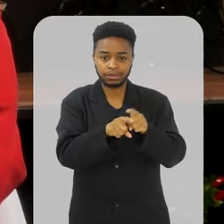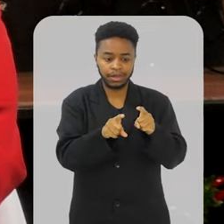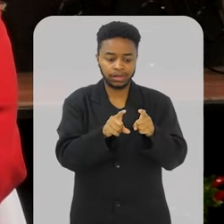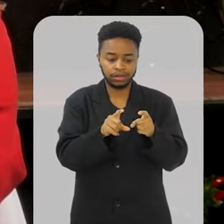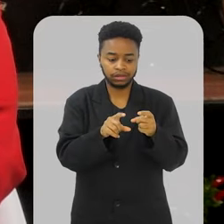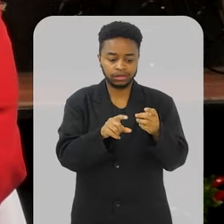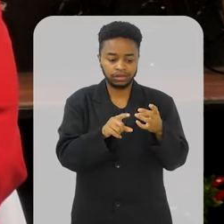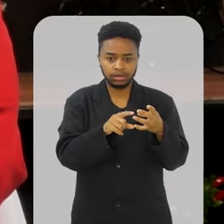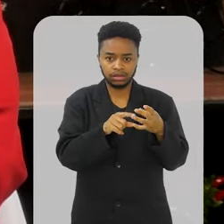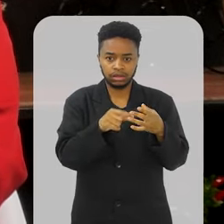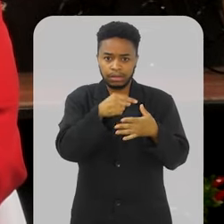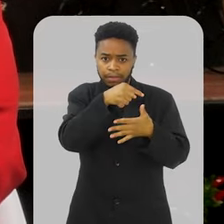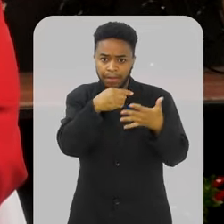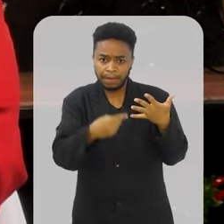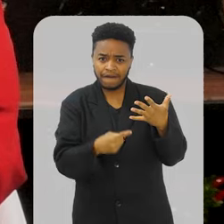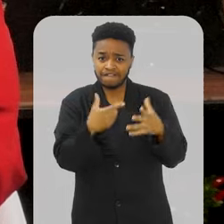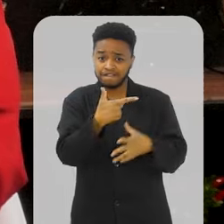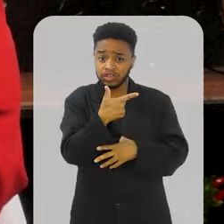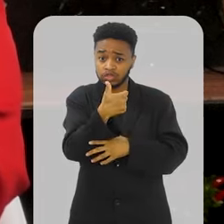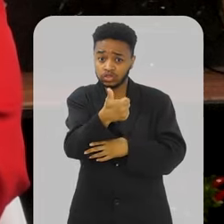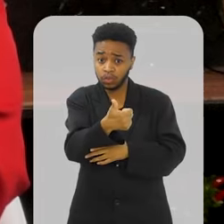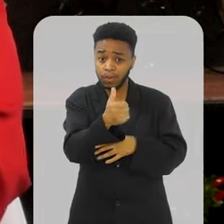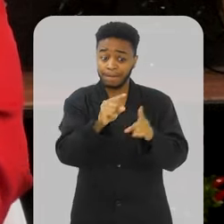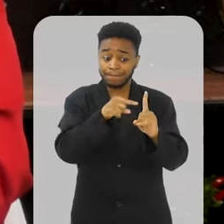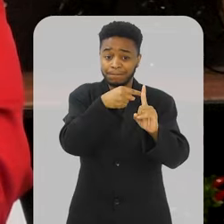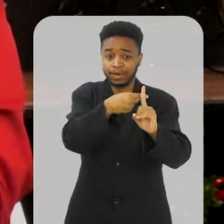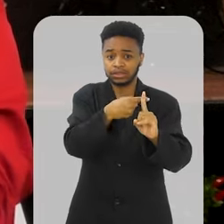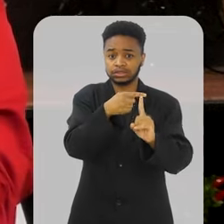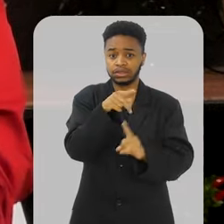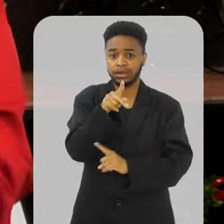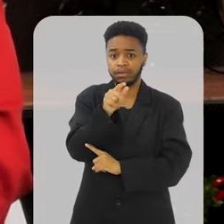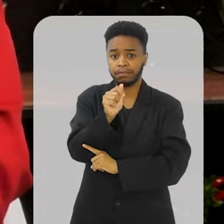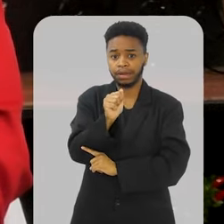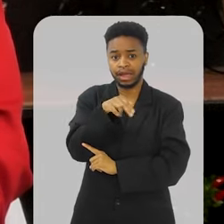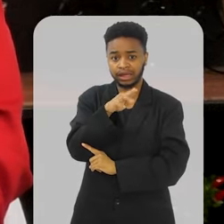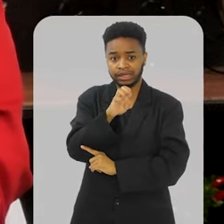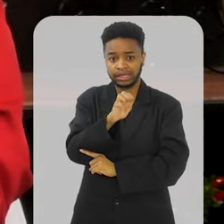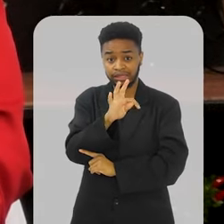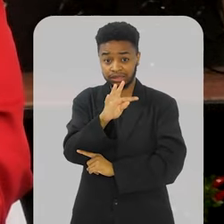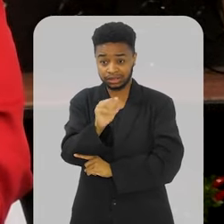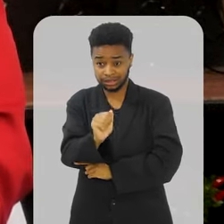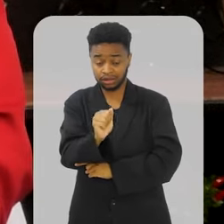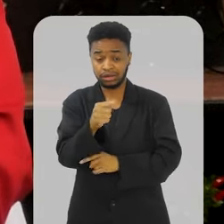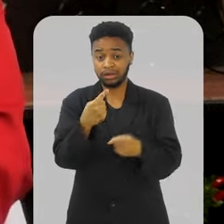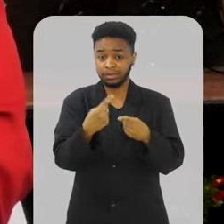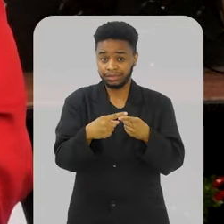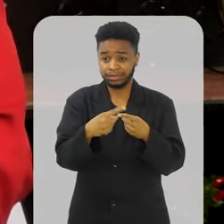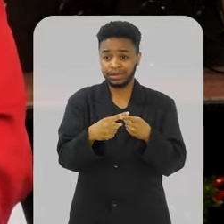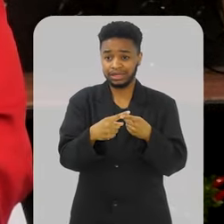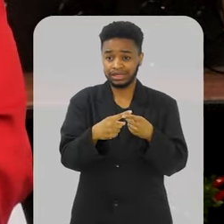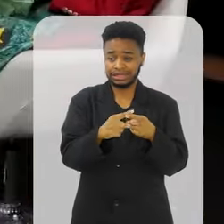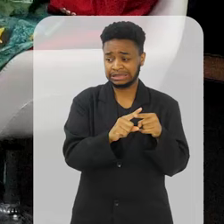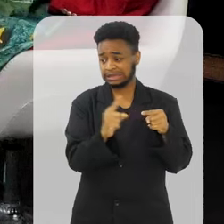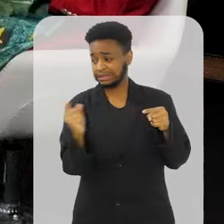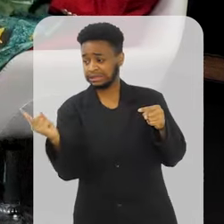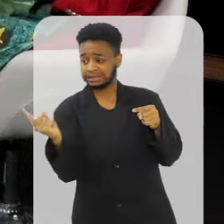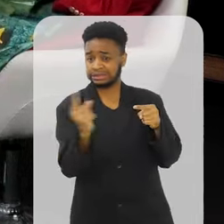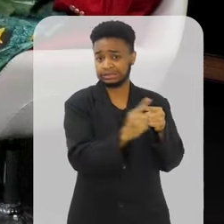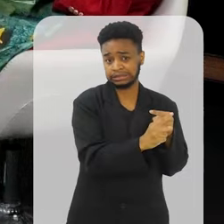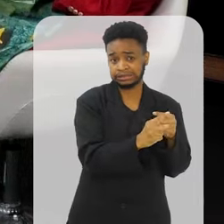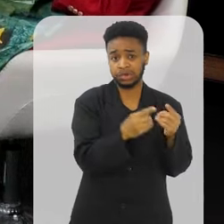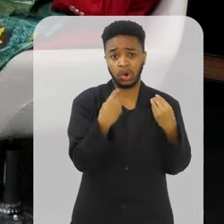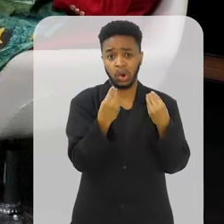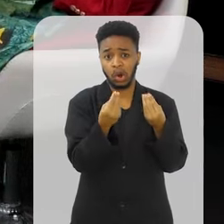falou 21 21 mais Paquetá esse passar por Paquetá que eu não entendi né gente porque ele tá totalmente fora